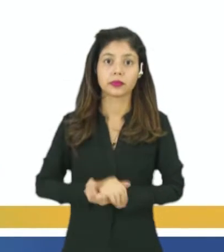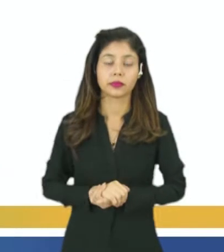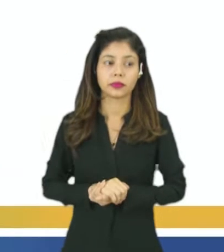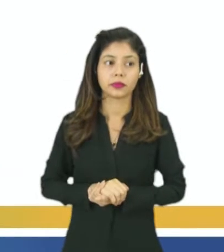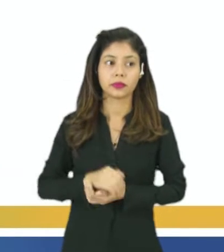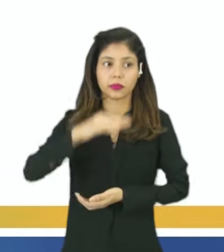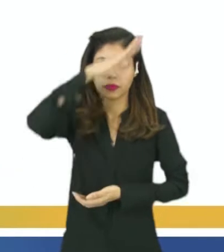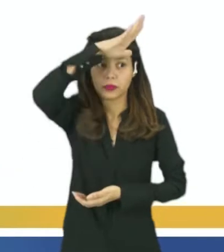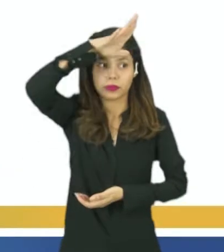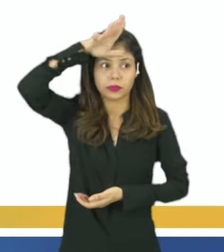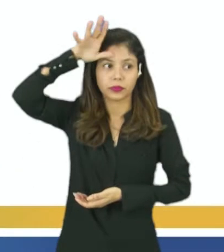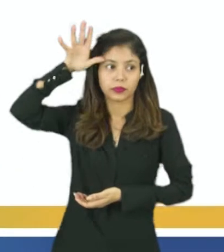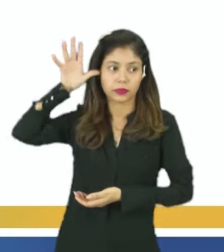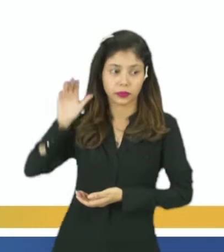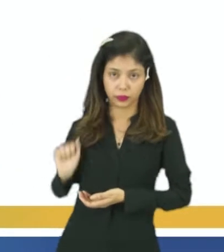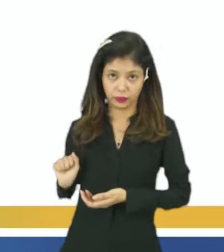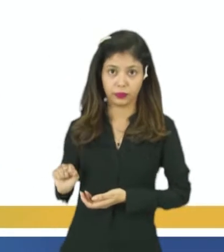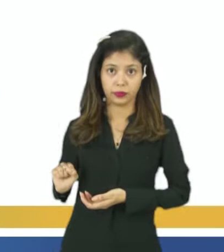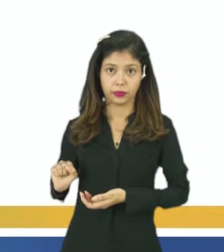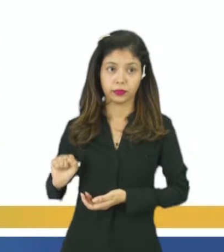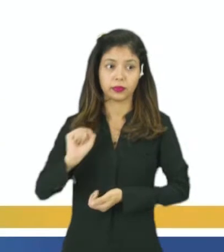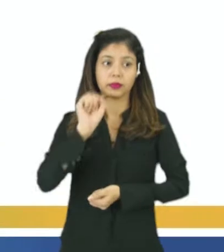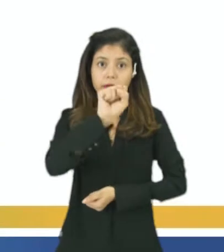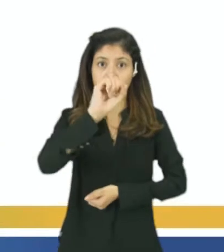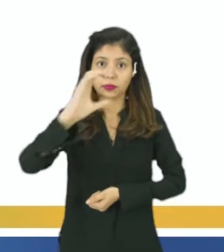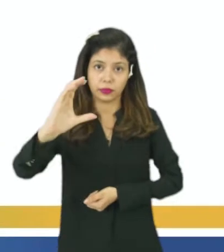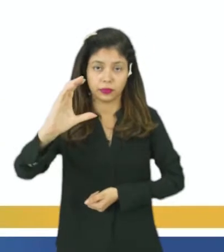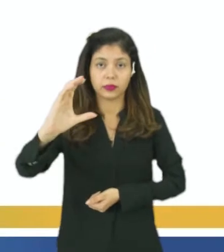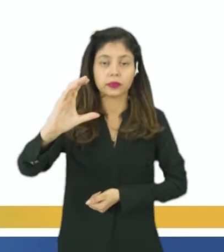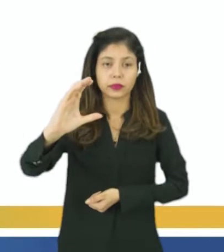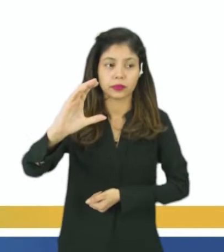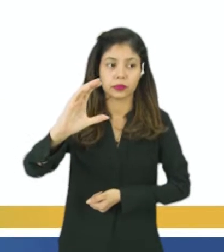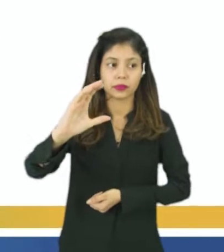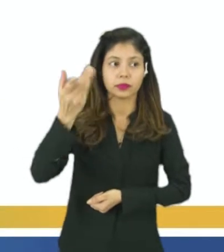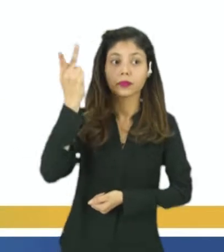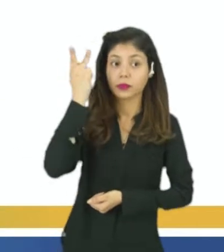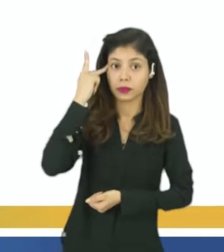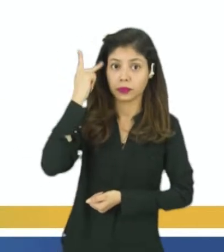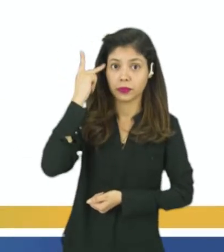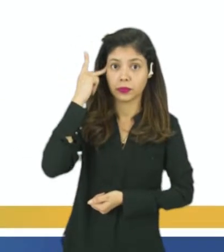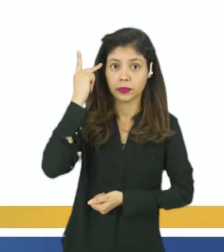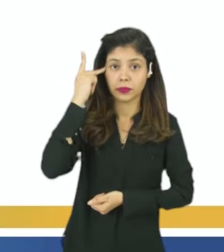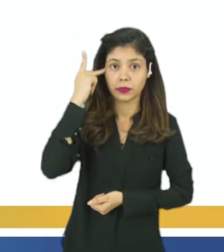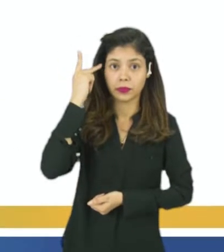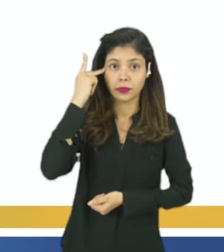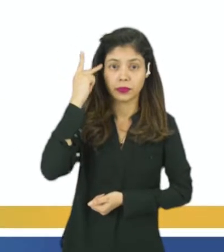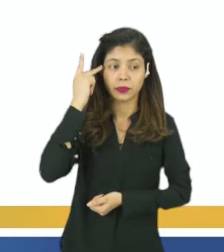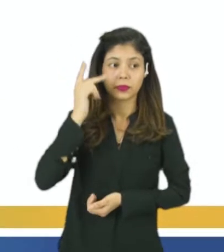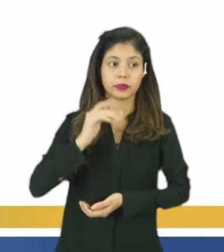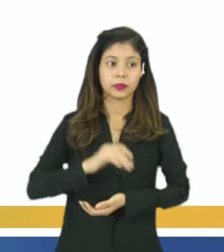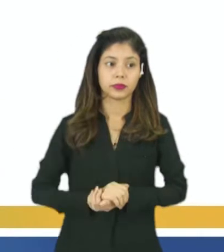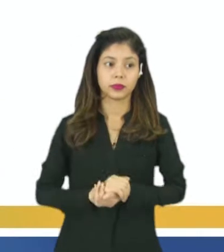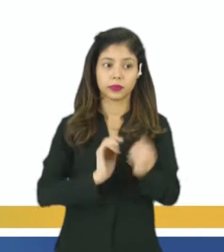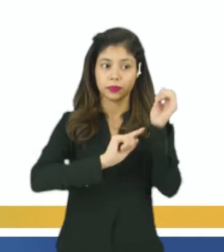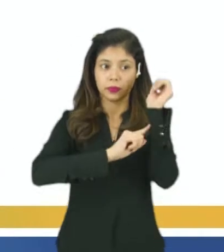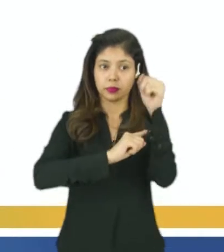Grande do Sul, Santa Catarina, São Paulo,